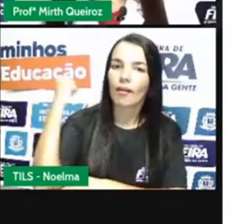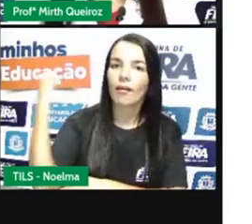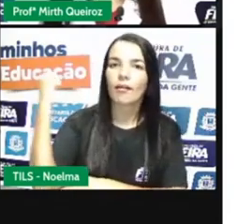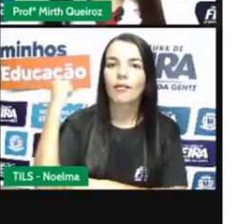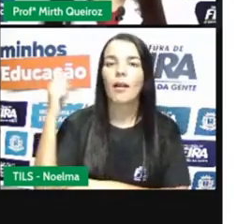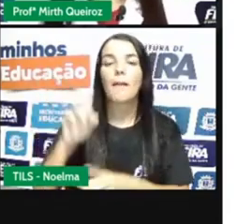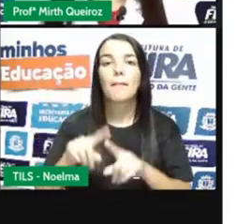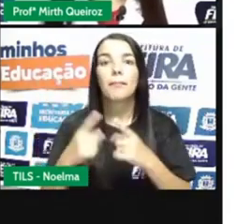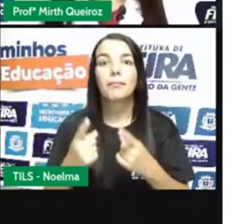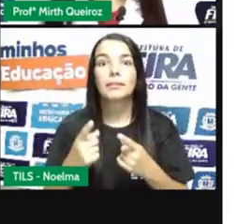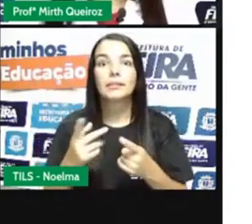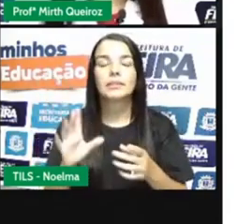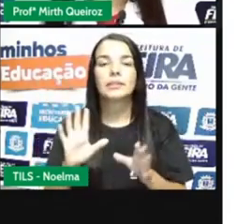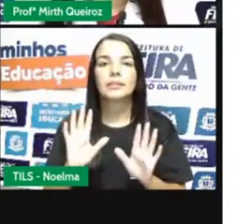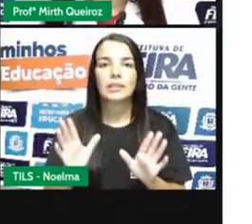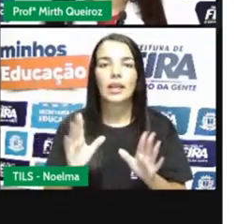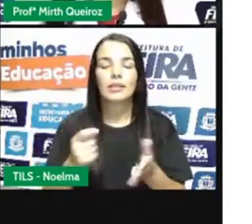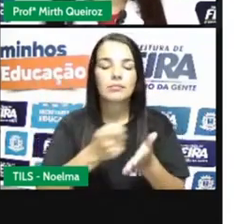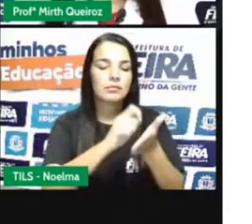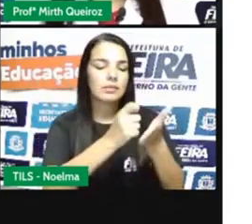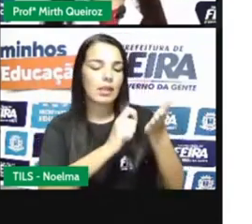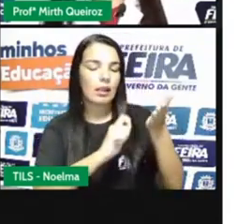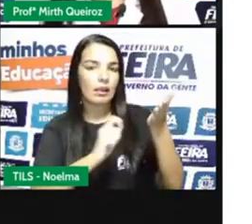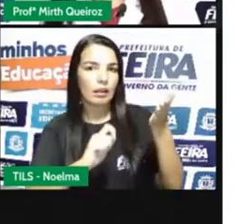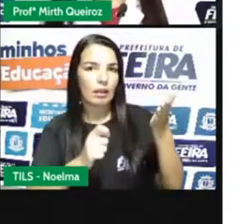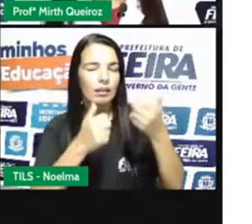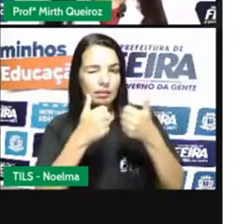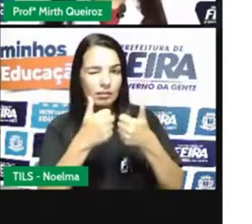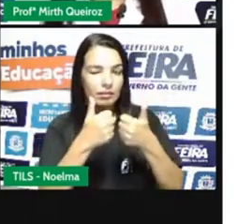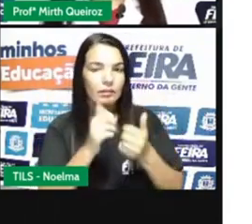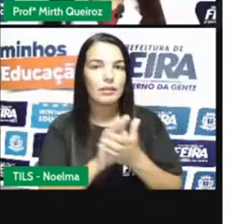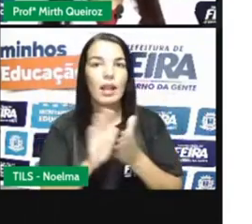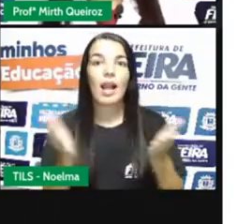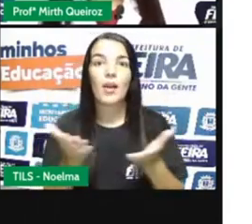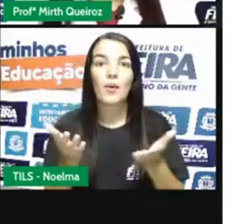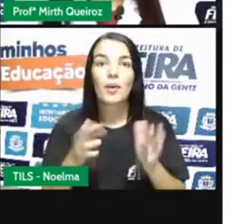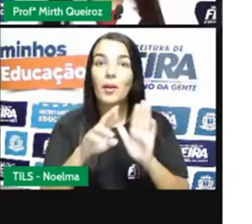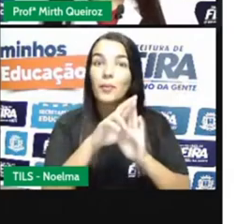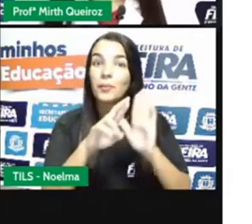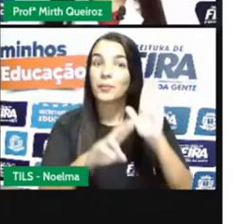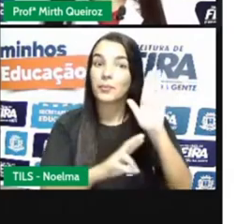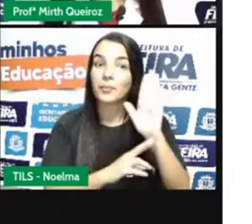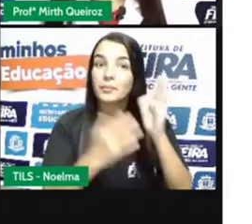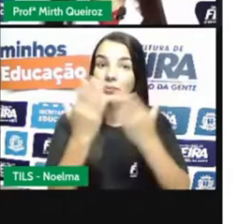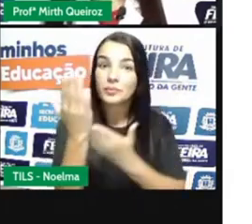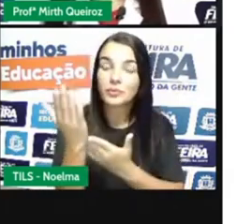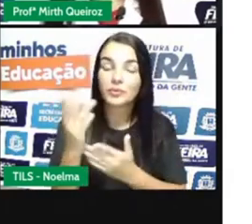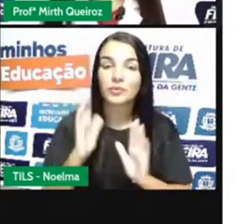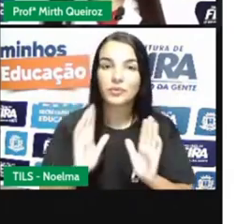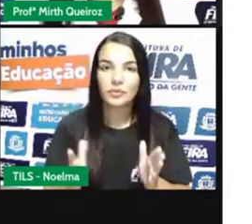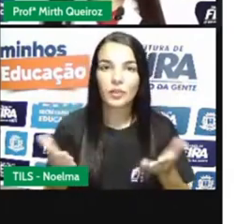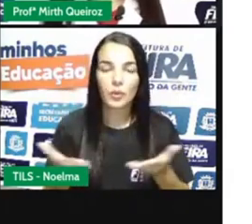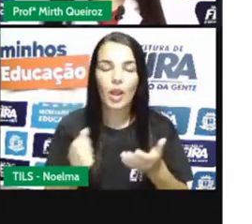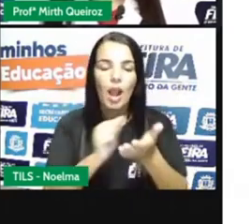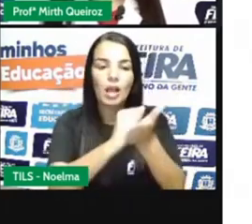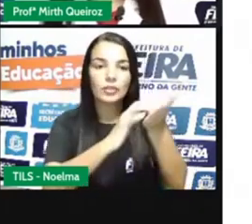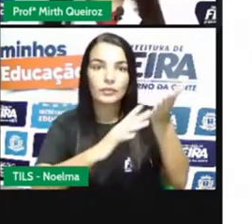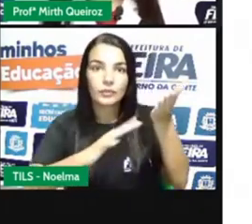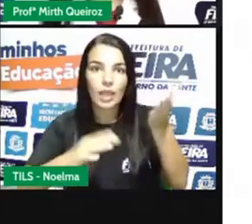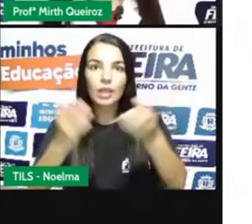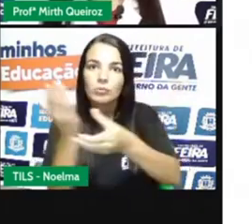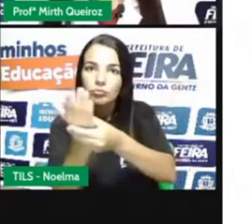que ligado mais à questão da escrita, tá? Mas, por enquanto, é só isso mesmo. Vocês vão pegar aí a atividade de vocês, o